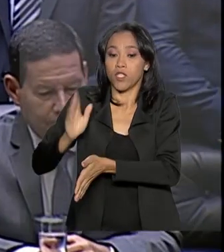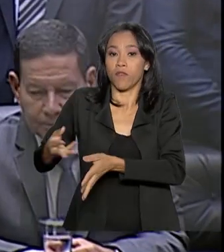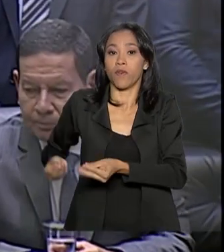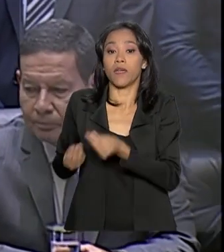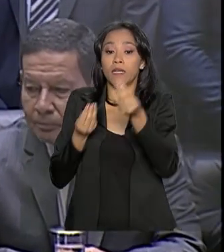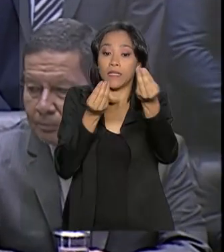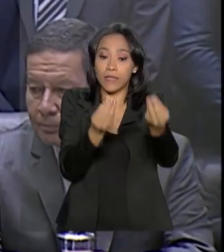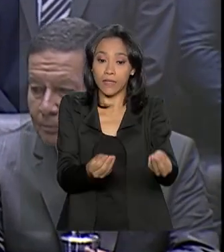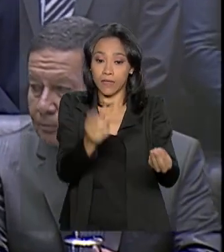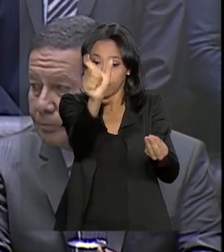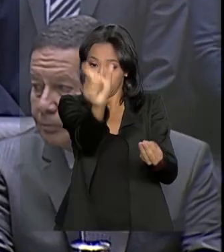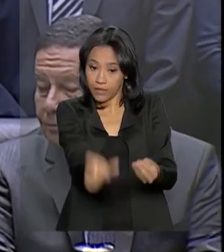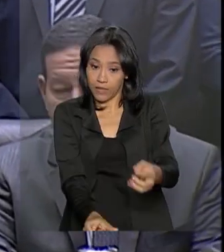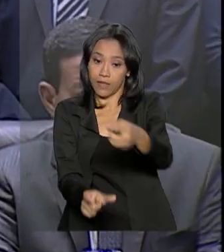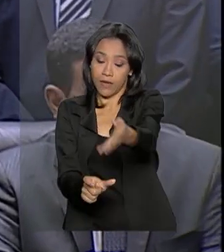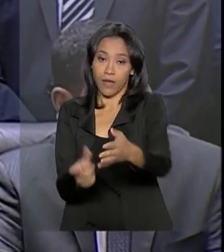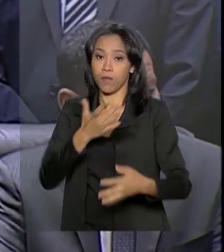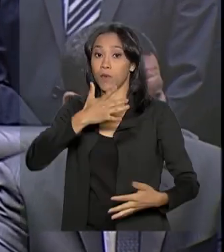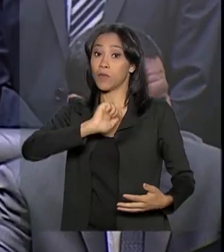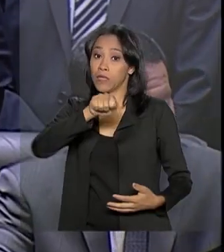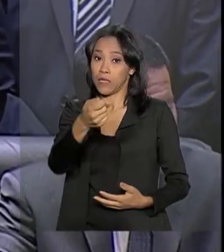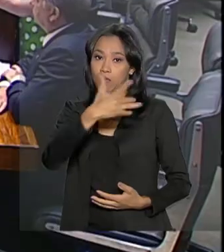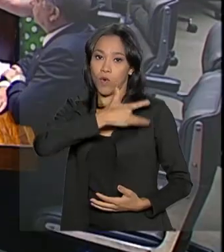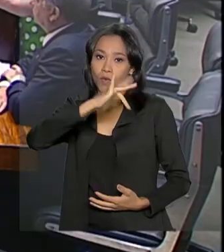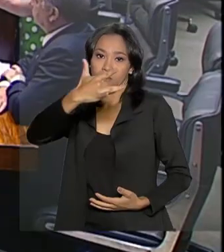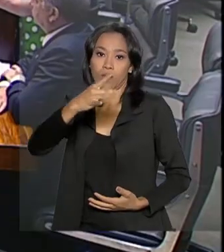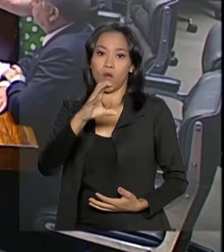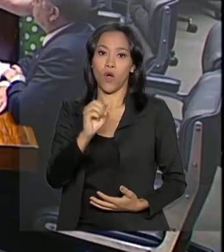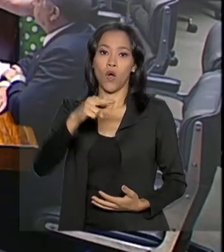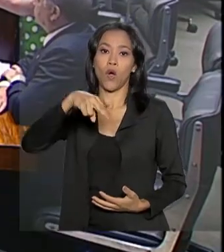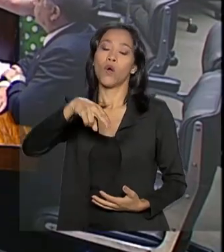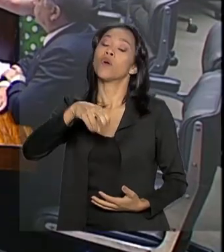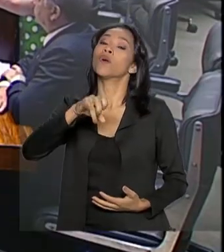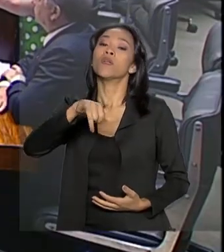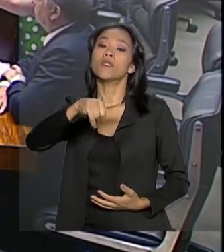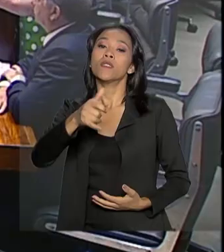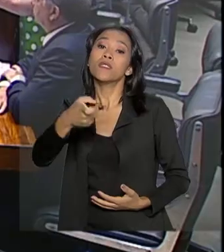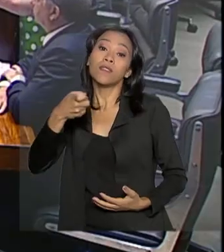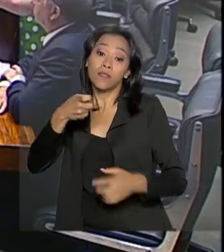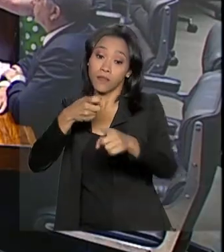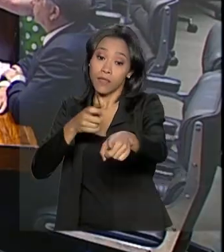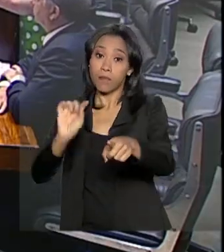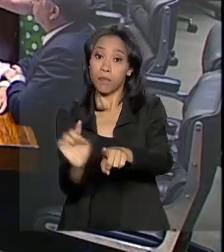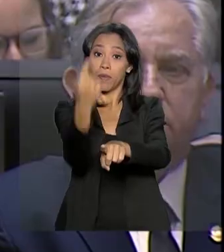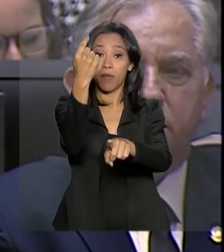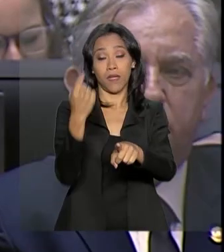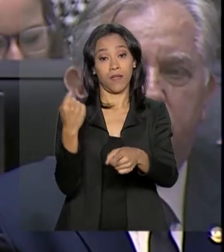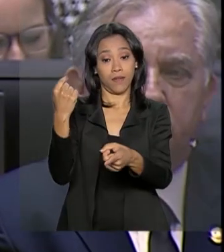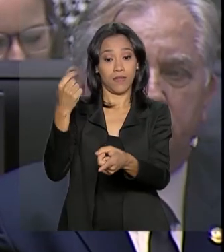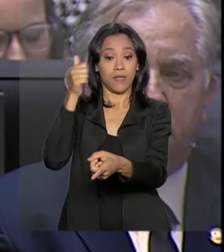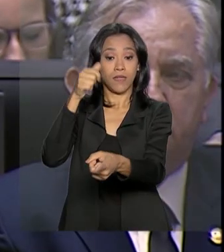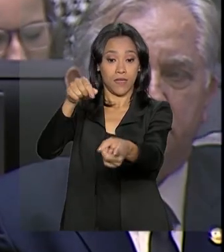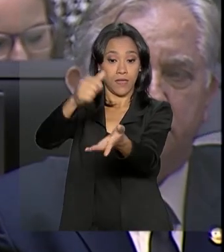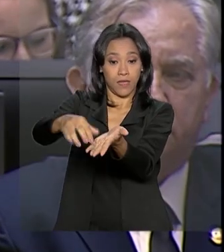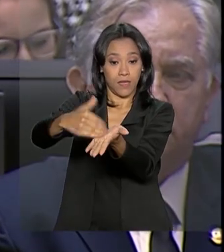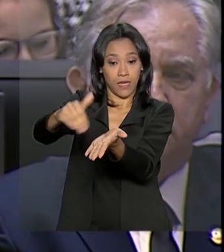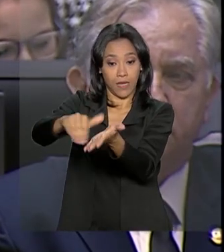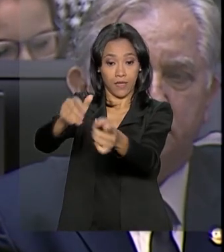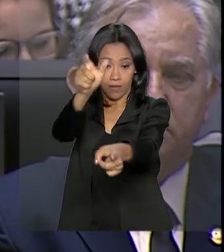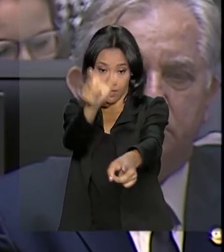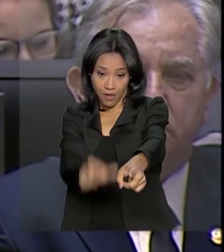pelo ministro da Casa Civil, Onyx Lorenzoni, e lida aos parlamentares pela primeira secretária do Congresso,